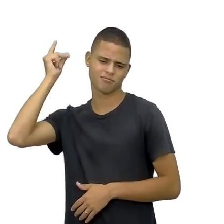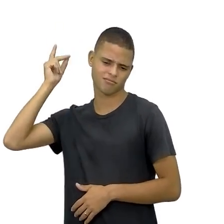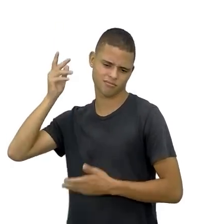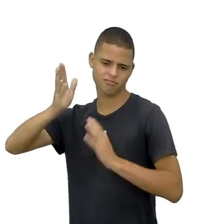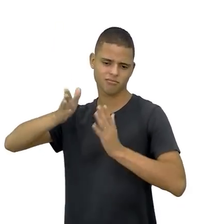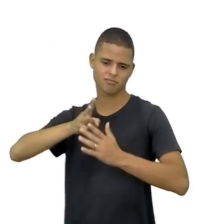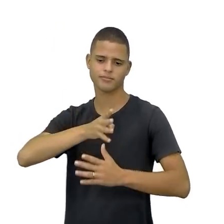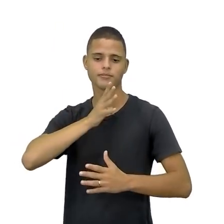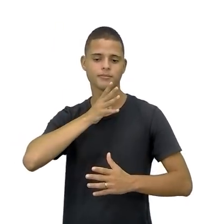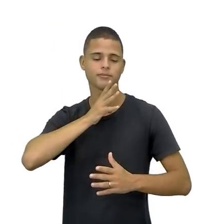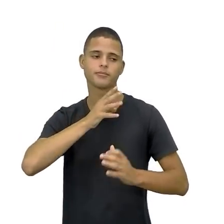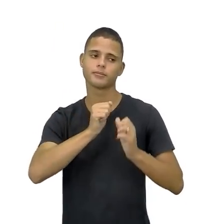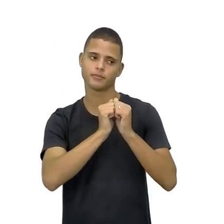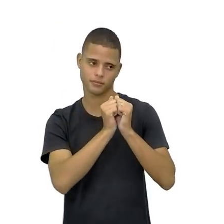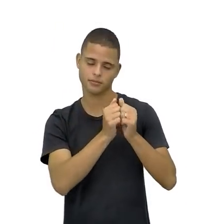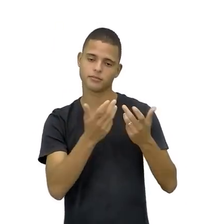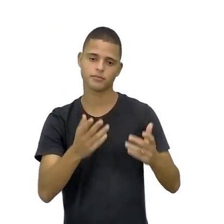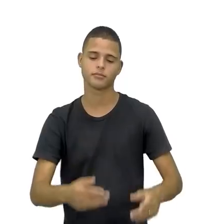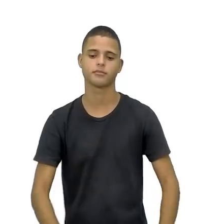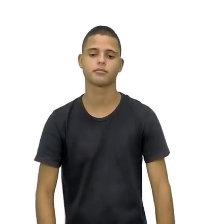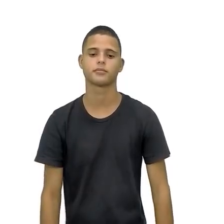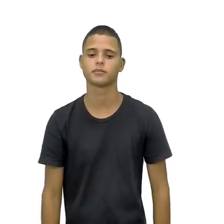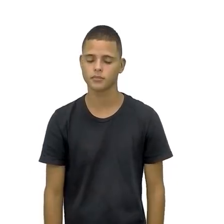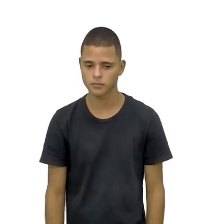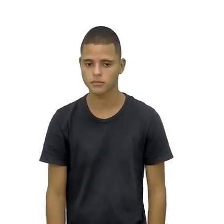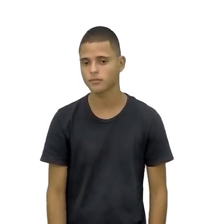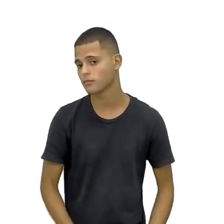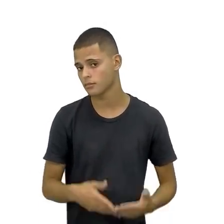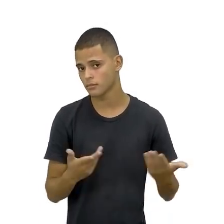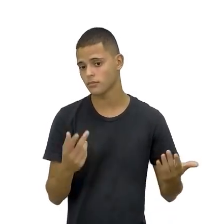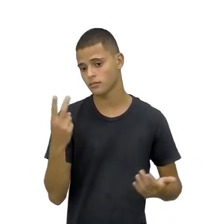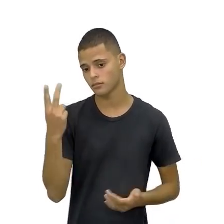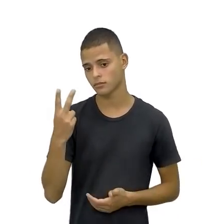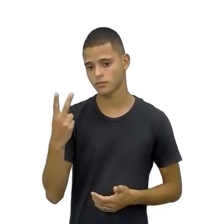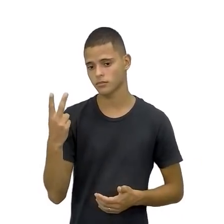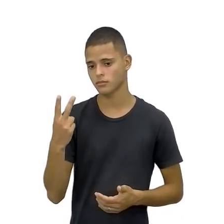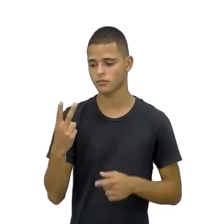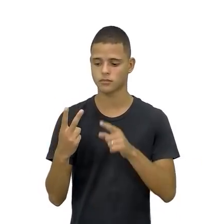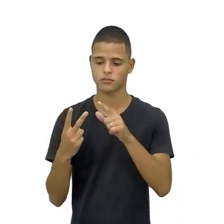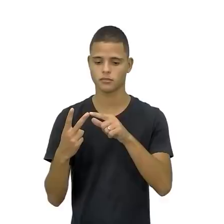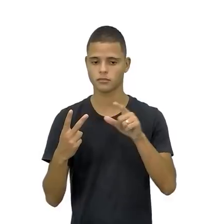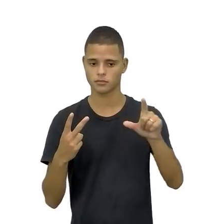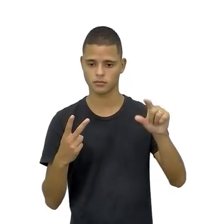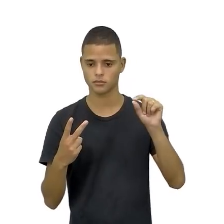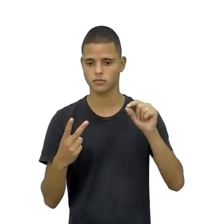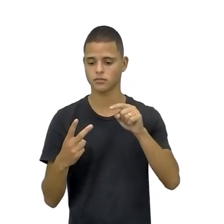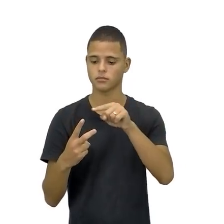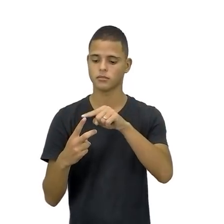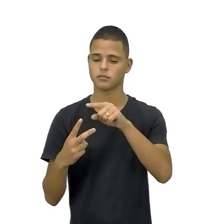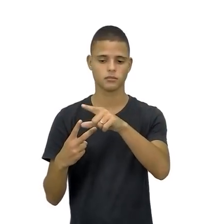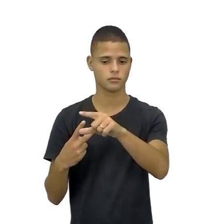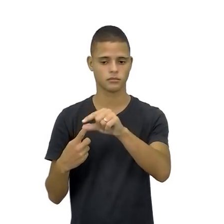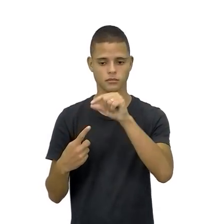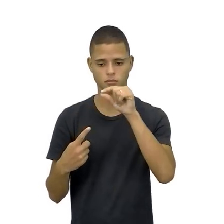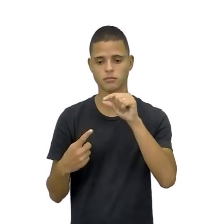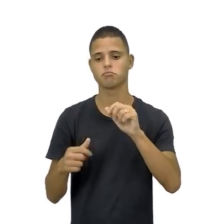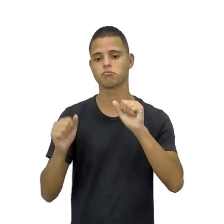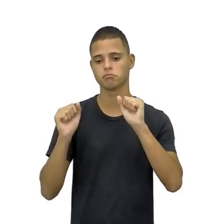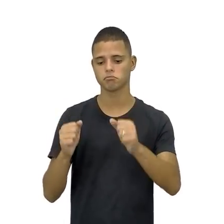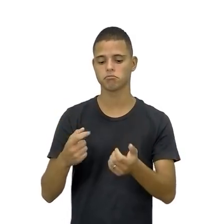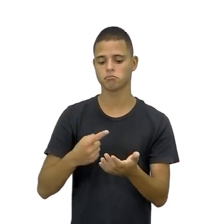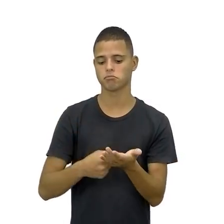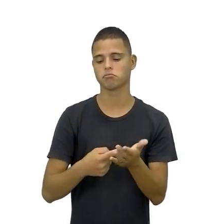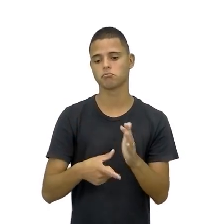maneira mais agregada, né? Então, para essas duas opções, podem ser combinadas, né, de maneira que dentro